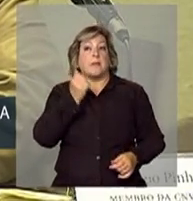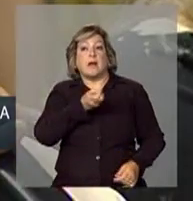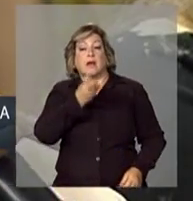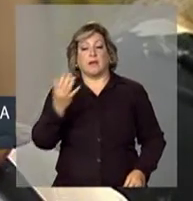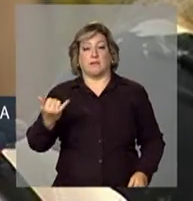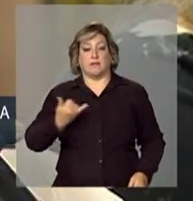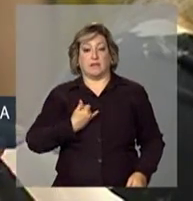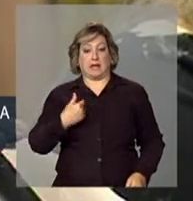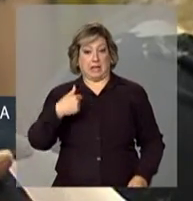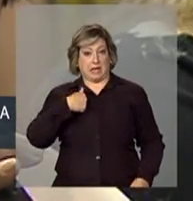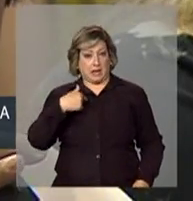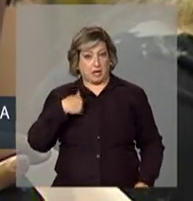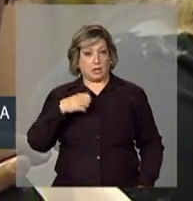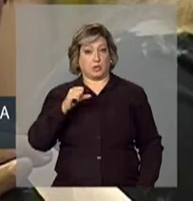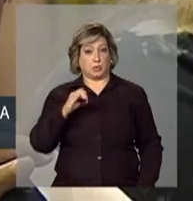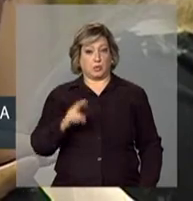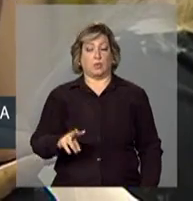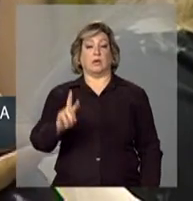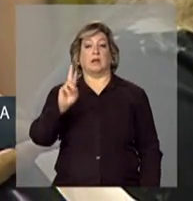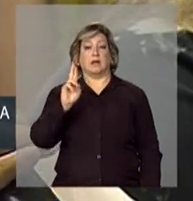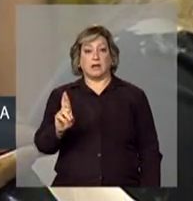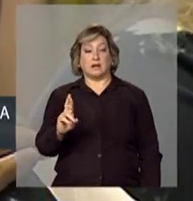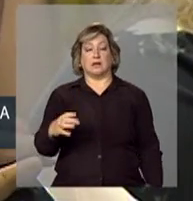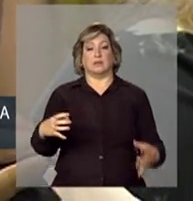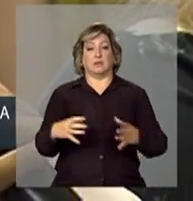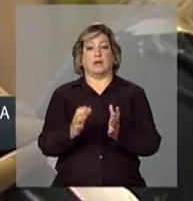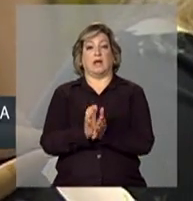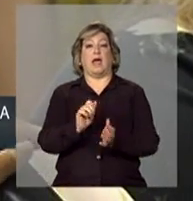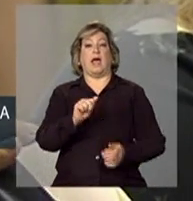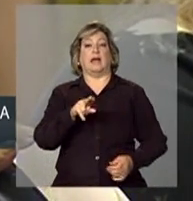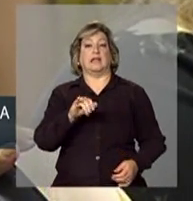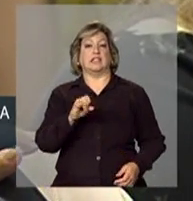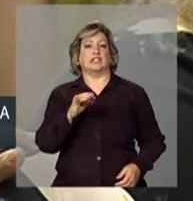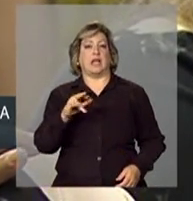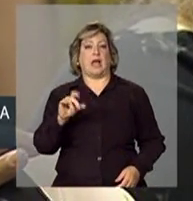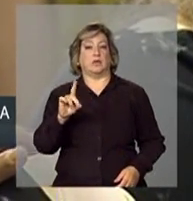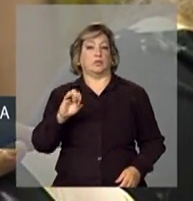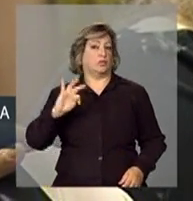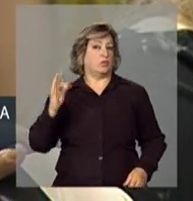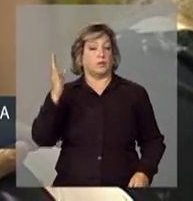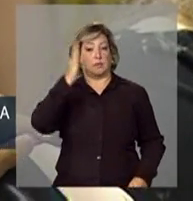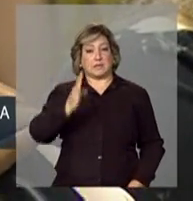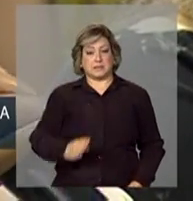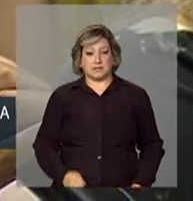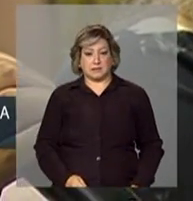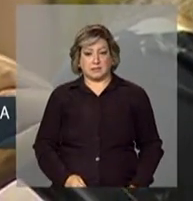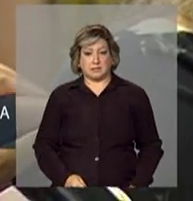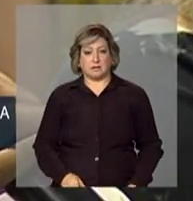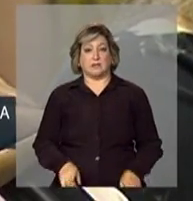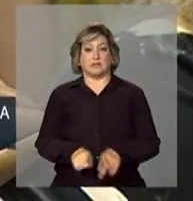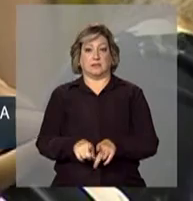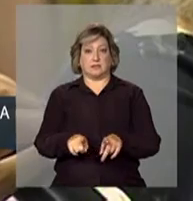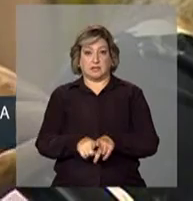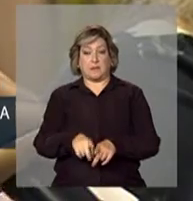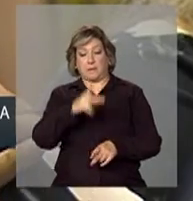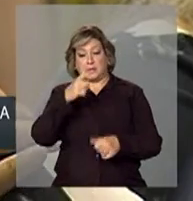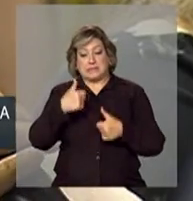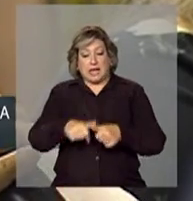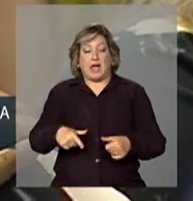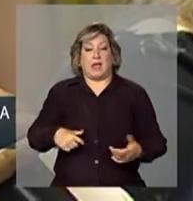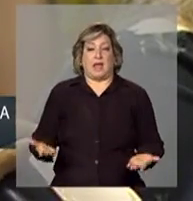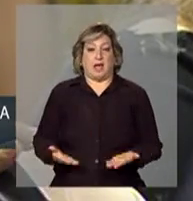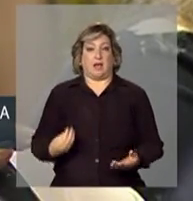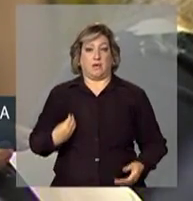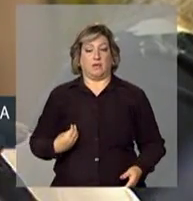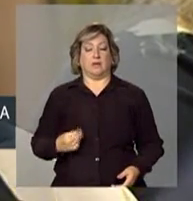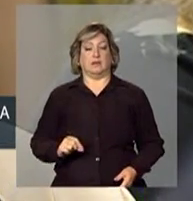olha, eu sou representante dos anistiados de todo o Brasil, anistiados e anistiandos. E vivo